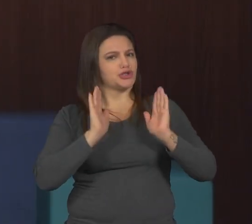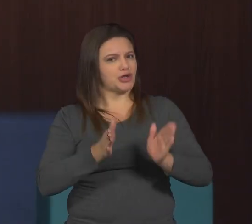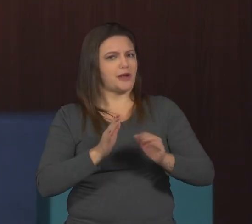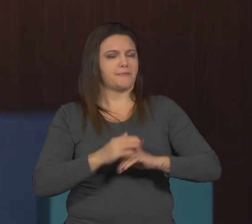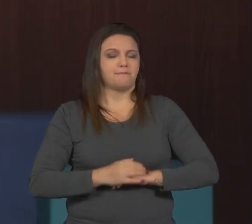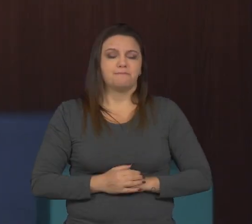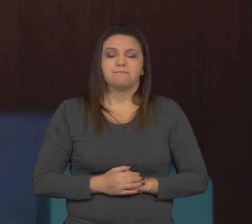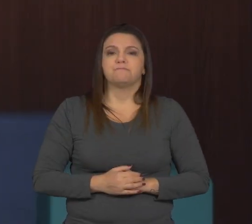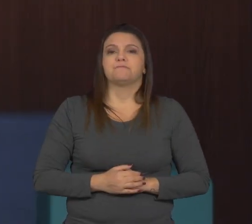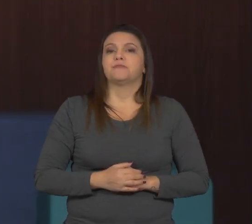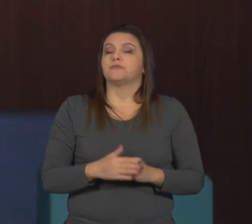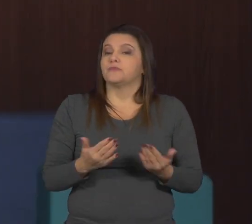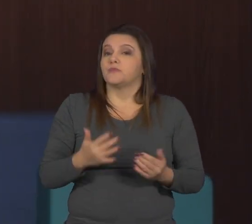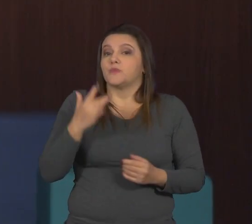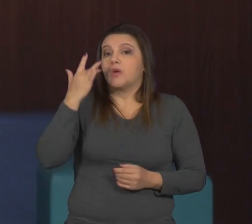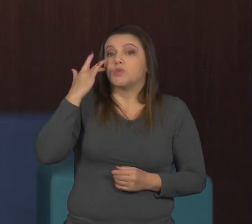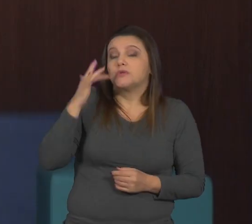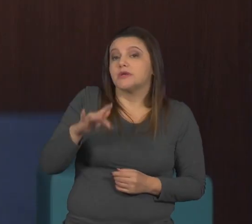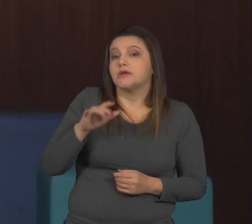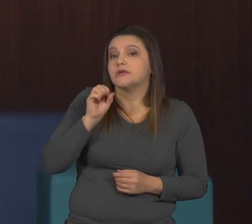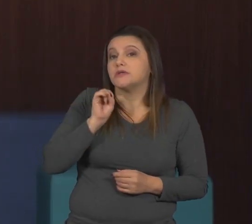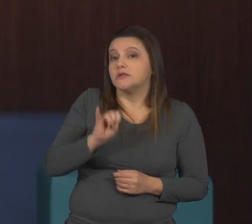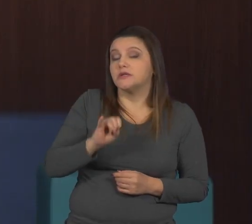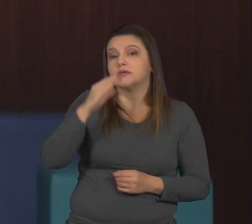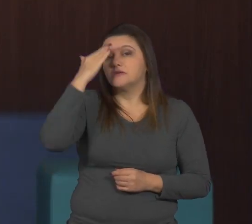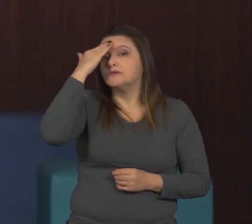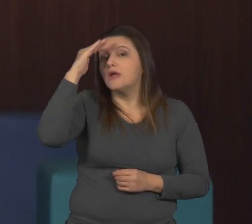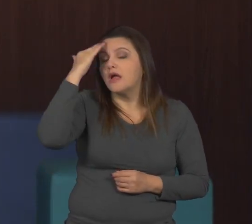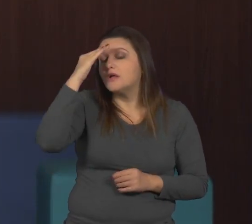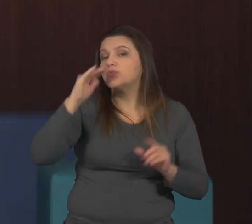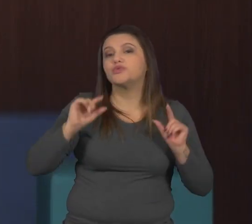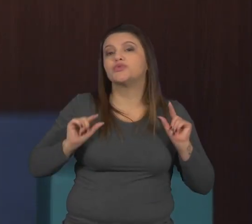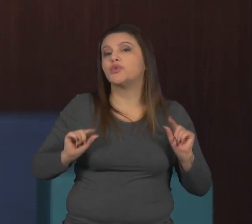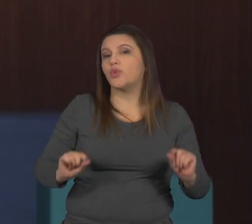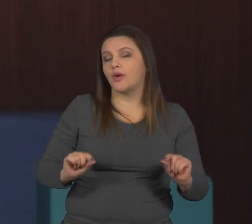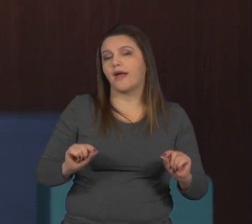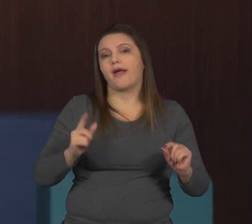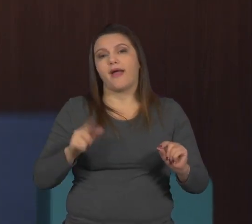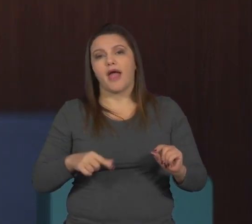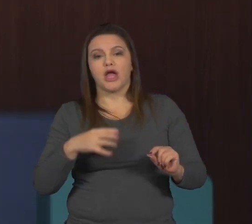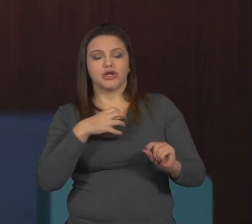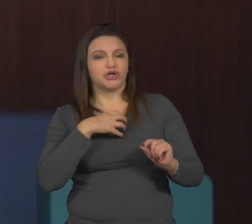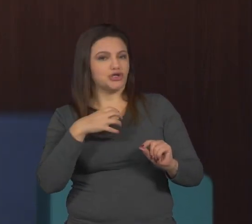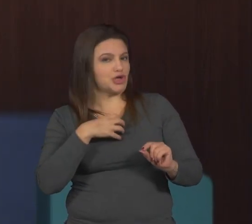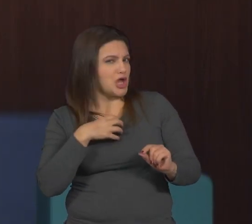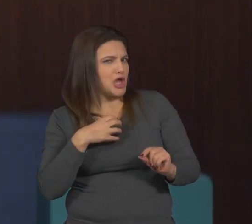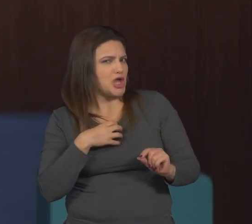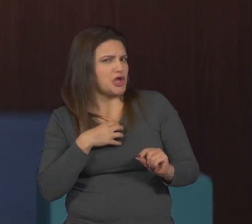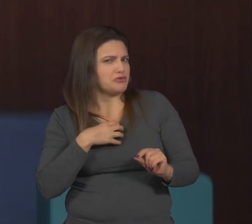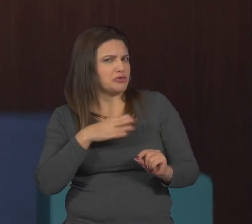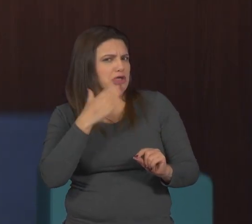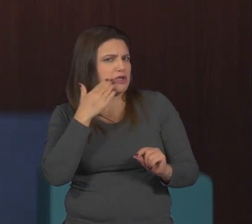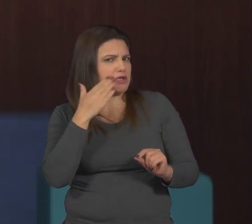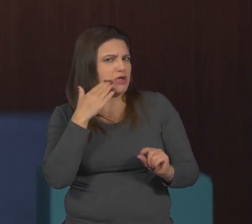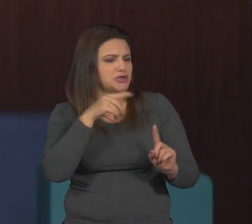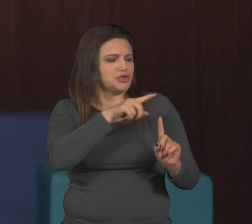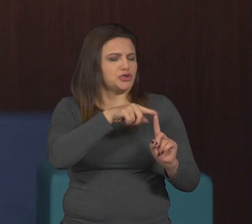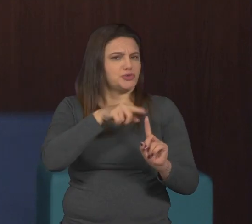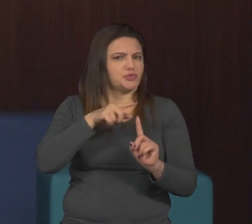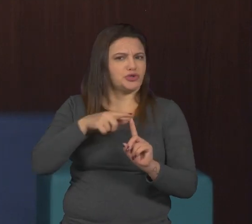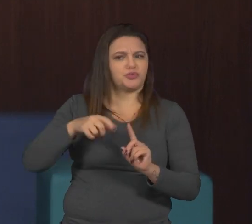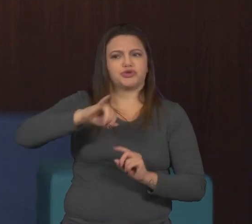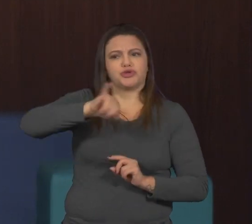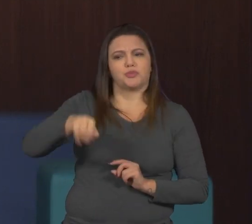Não sei se necessariamente entende isso como uma abordagem de reuso, uma abordagem sistemática